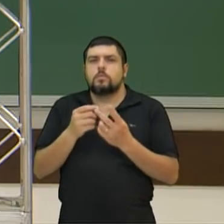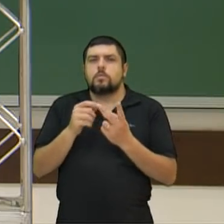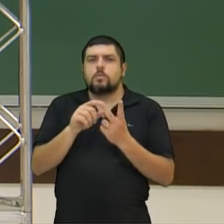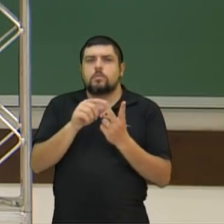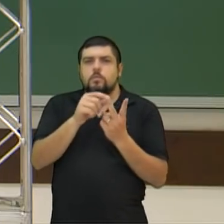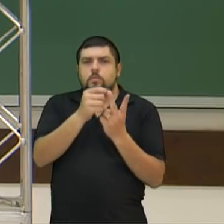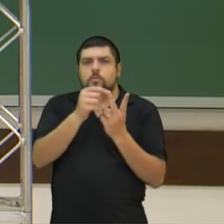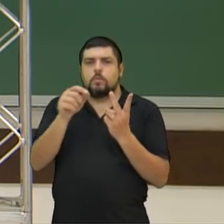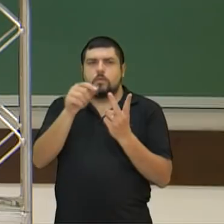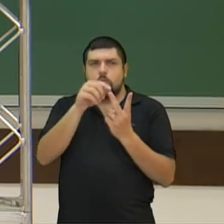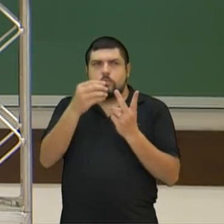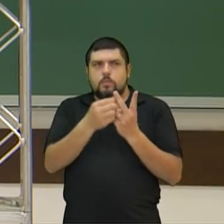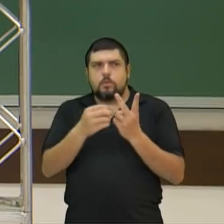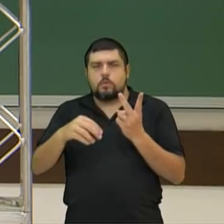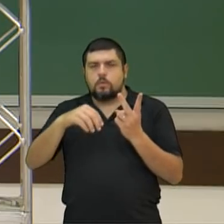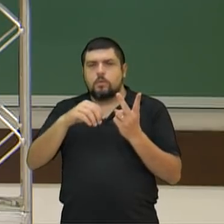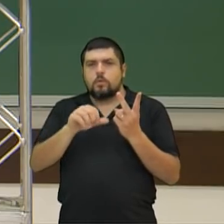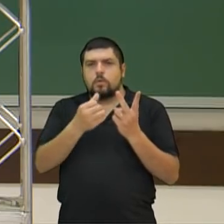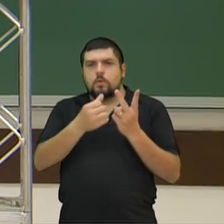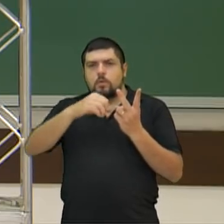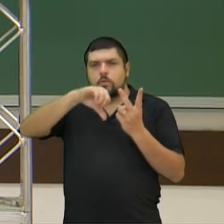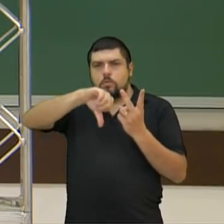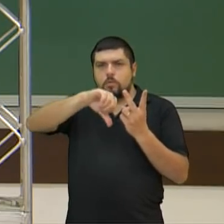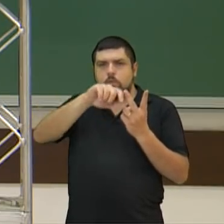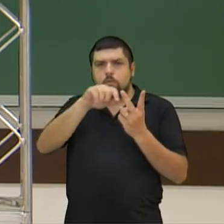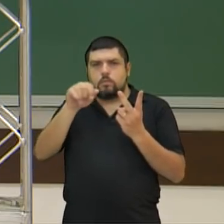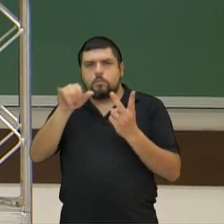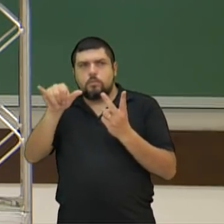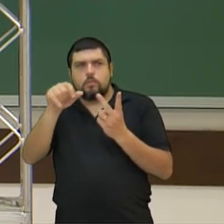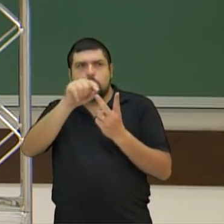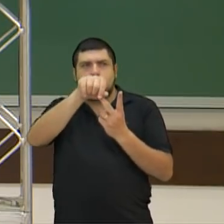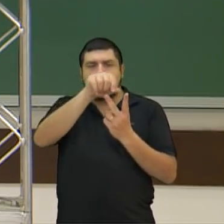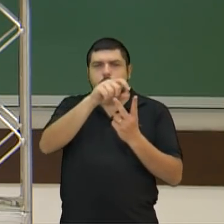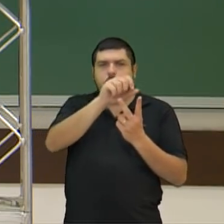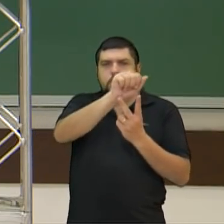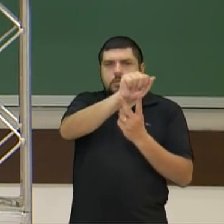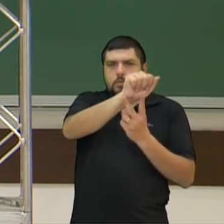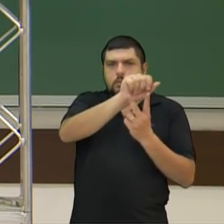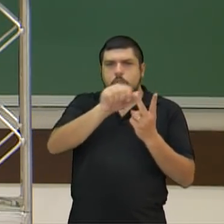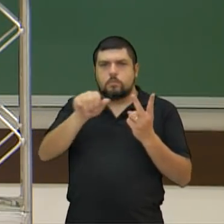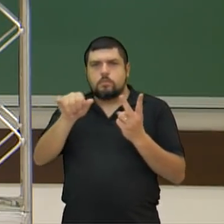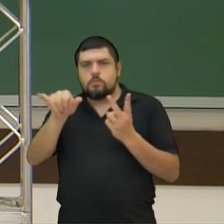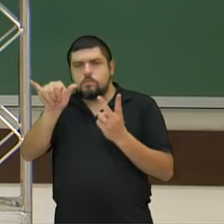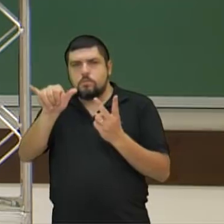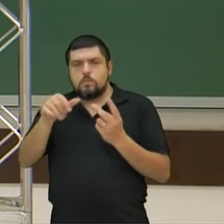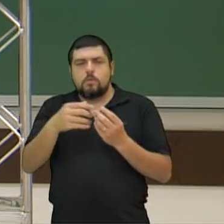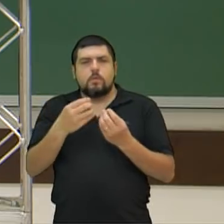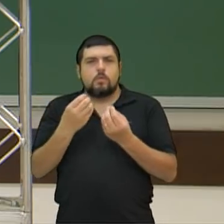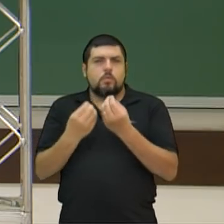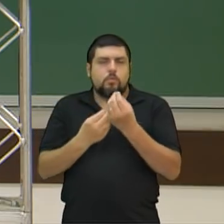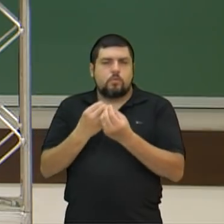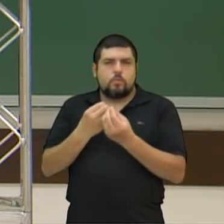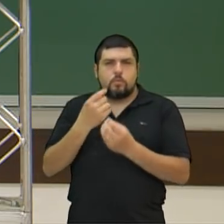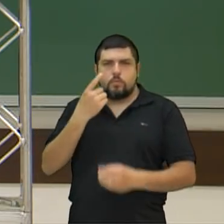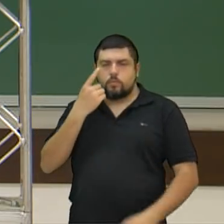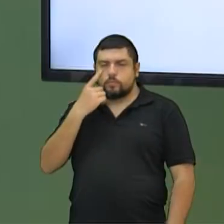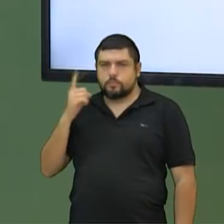y. Então, como é que vai ficar? Raiz quadrada de 49 elevado a y vai ficar o seguinte.